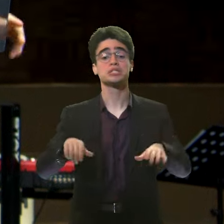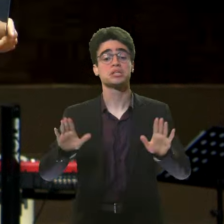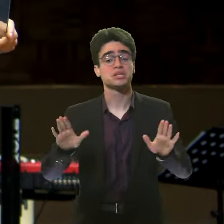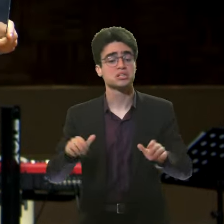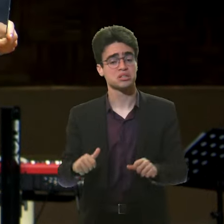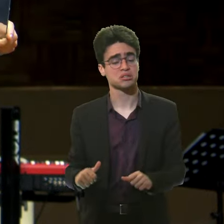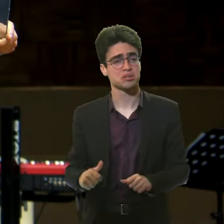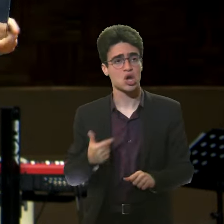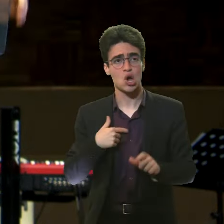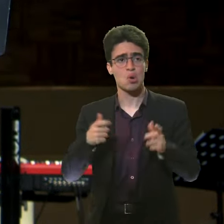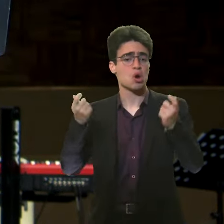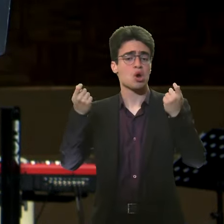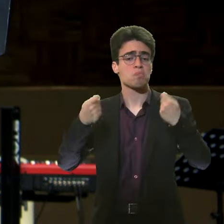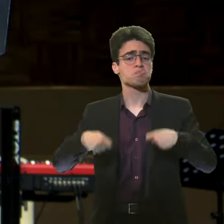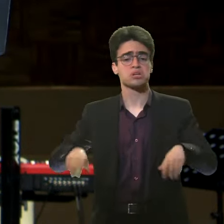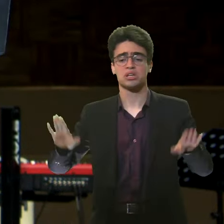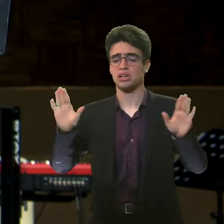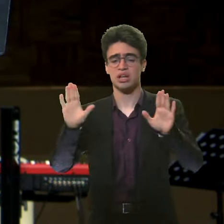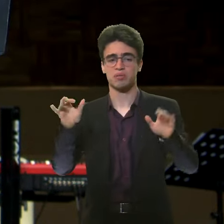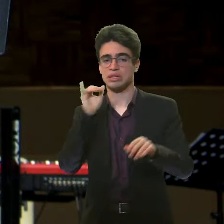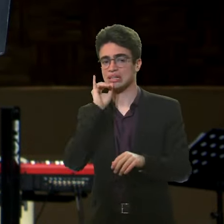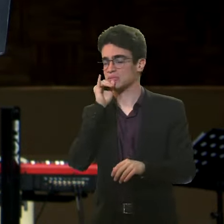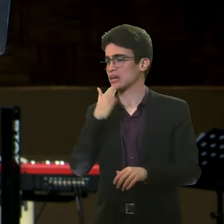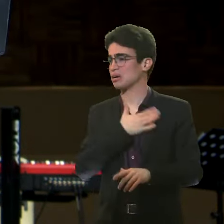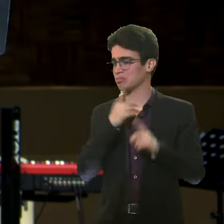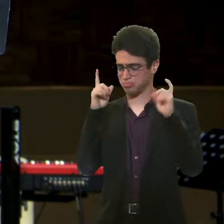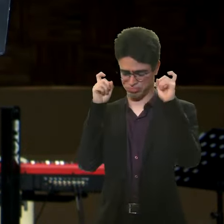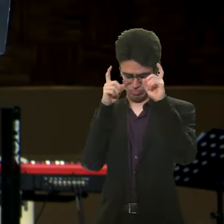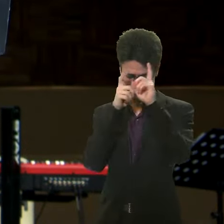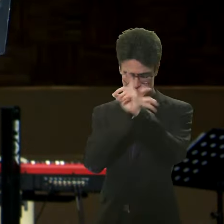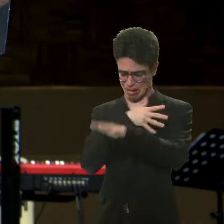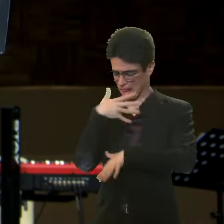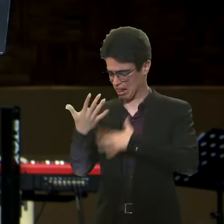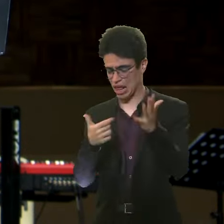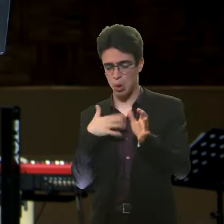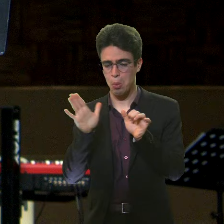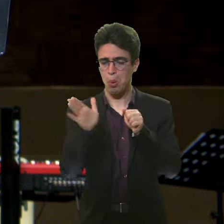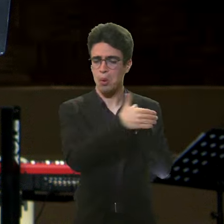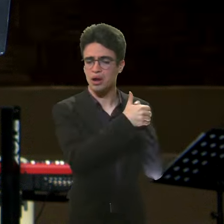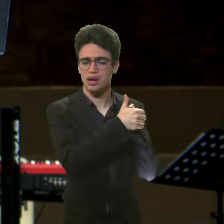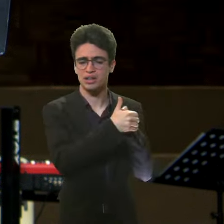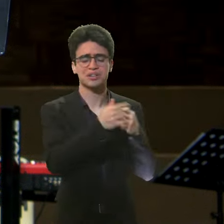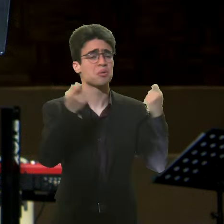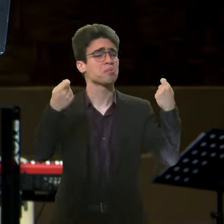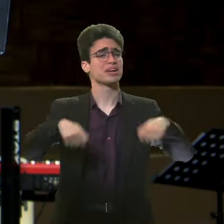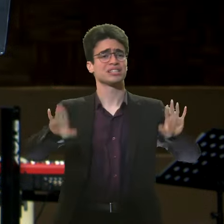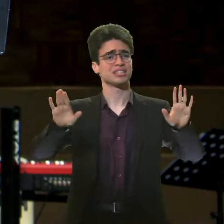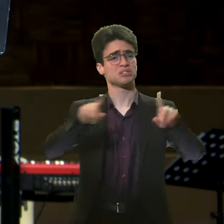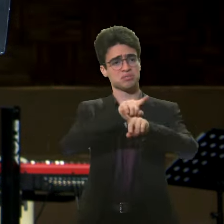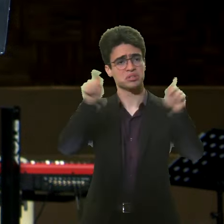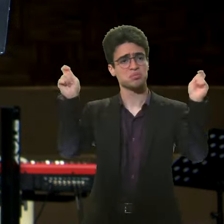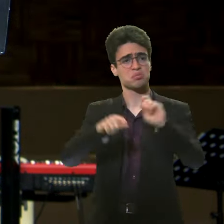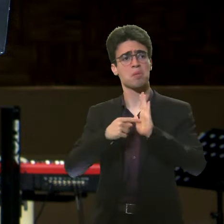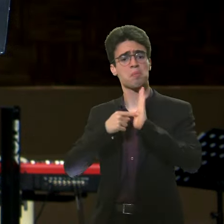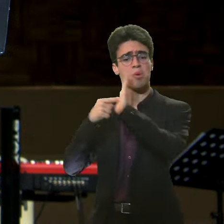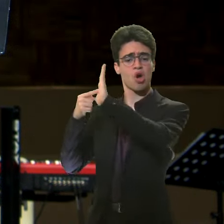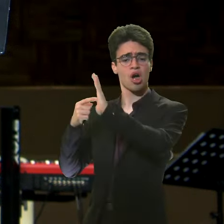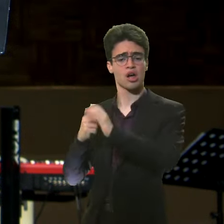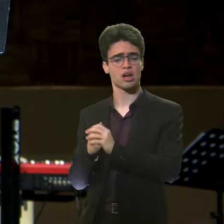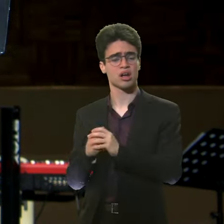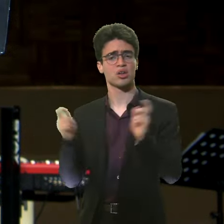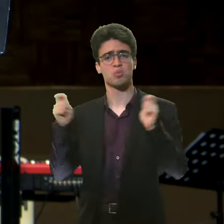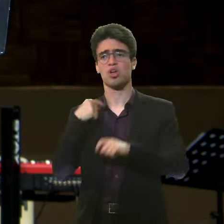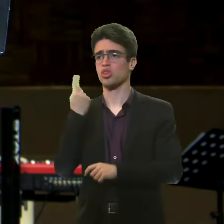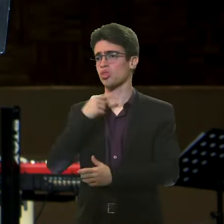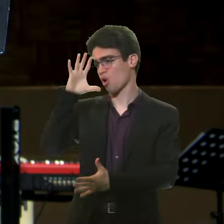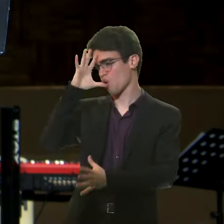precisa esconder as lutas que você tem no seu coração, exponha diante de Deus. A gente pode trazer à luz, confiando que Ele